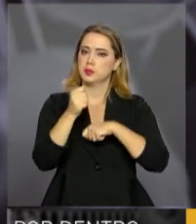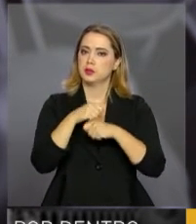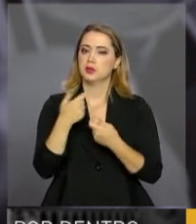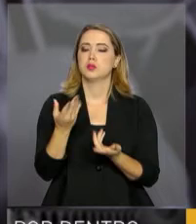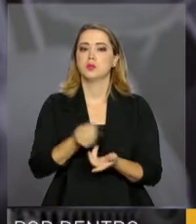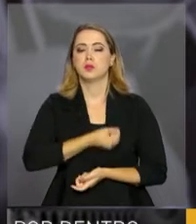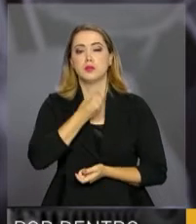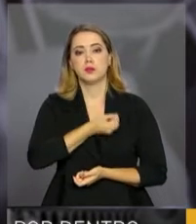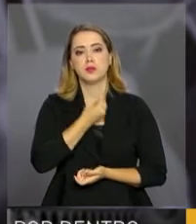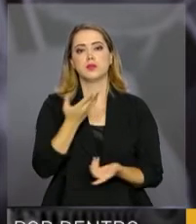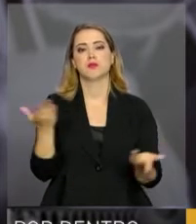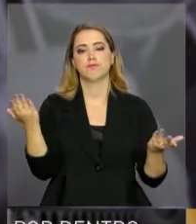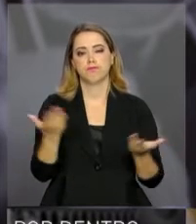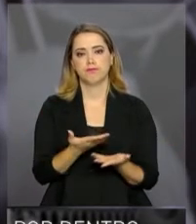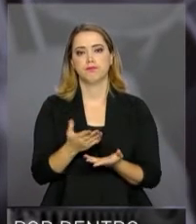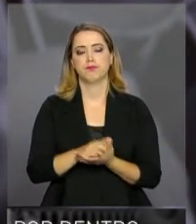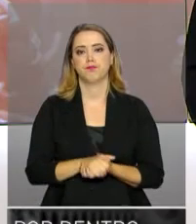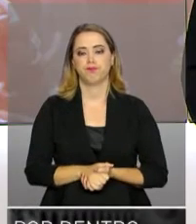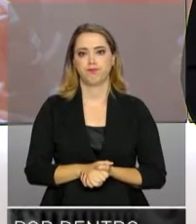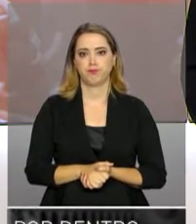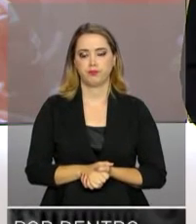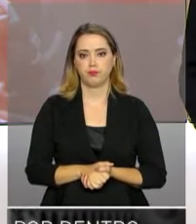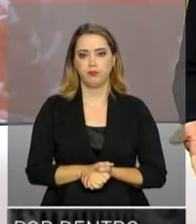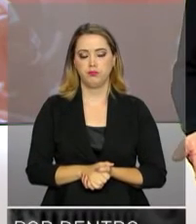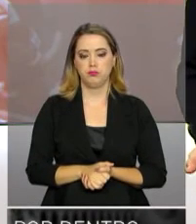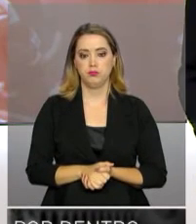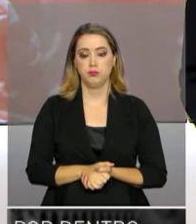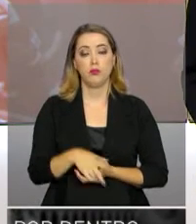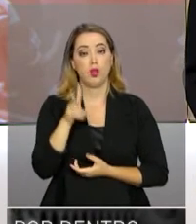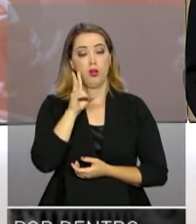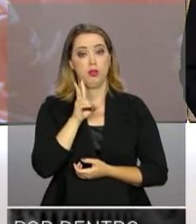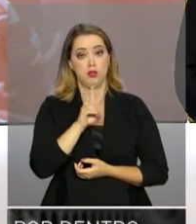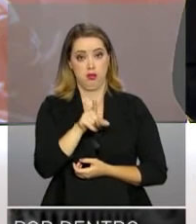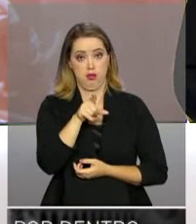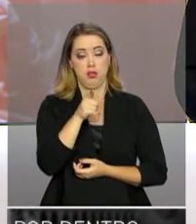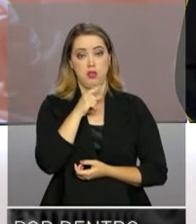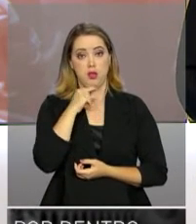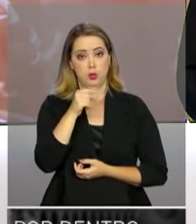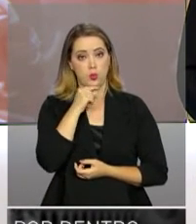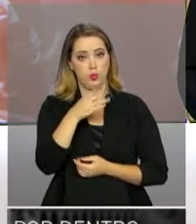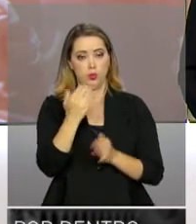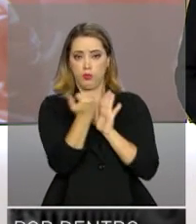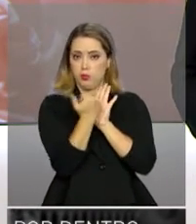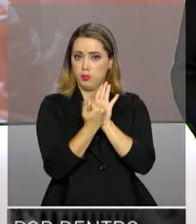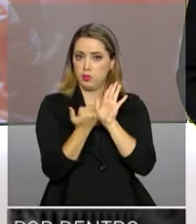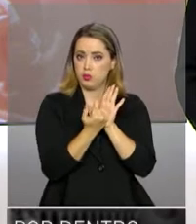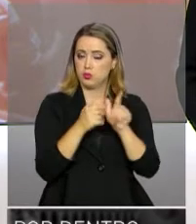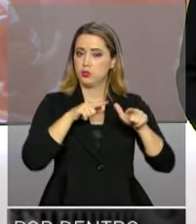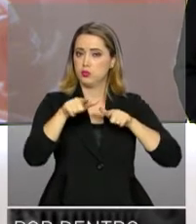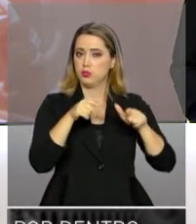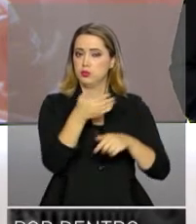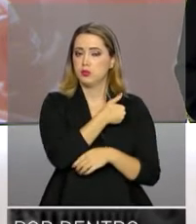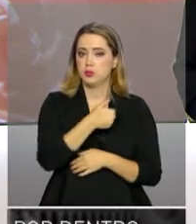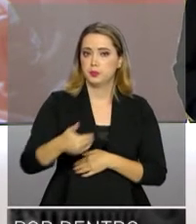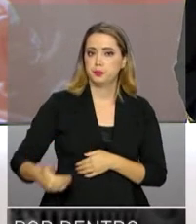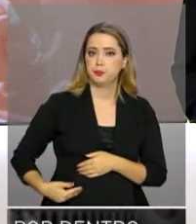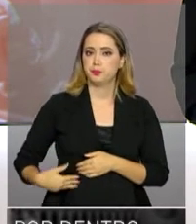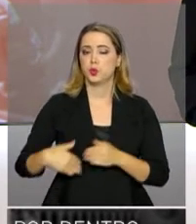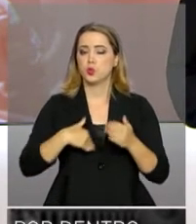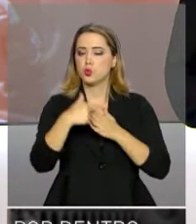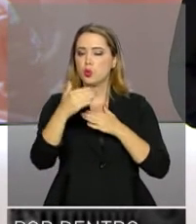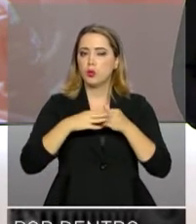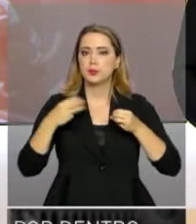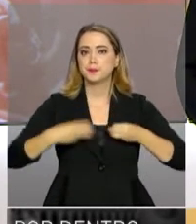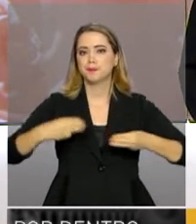viveu e ainda vive o seu final. E se você tem dúvidas sobre algum projeto ou ação do governo, de qualquer